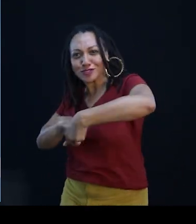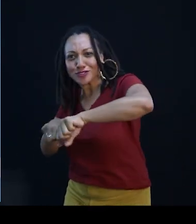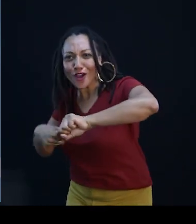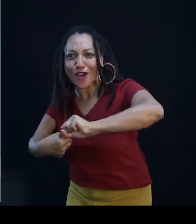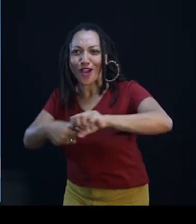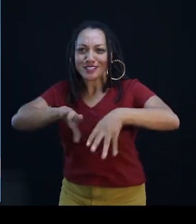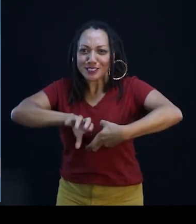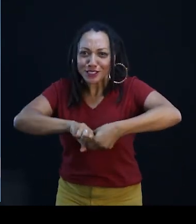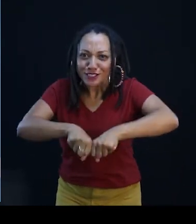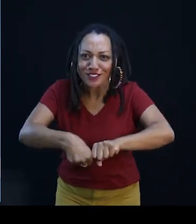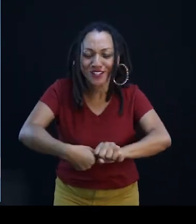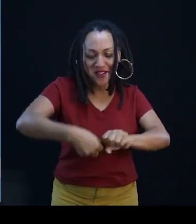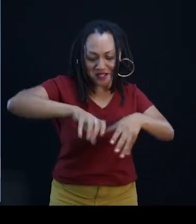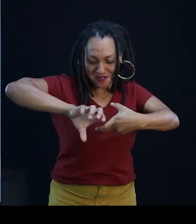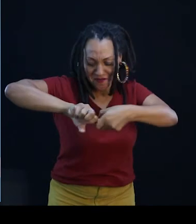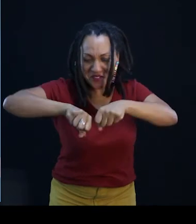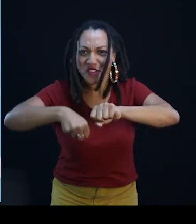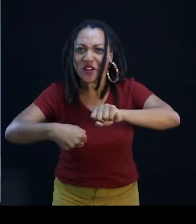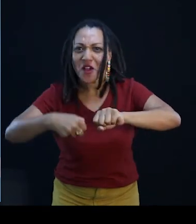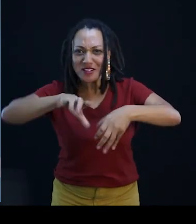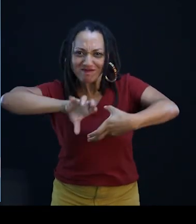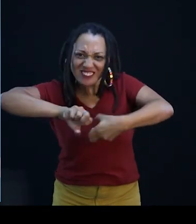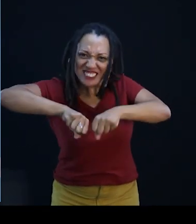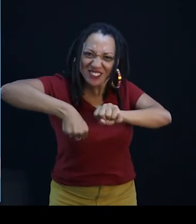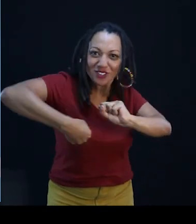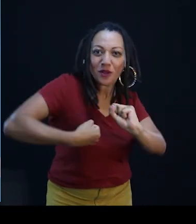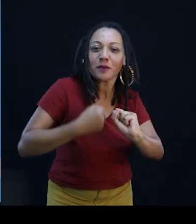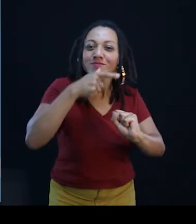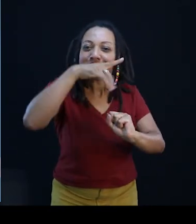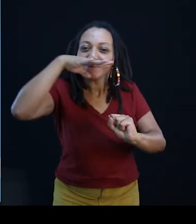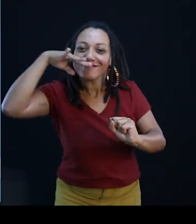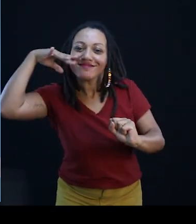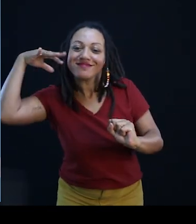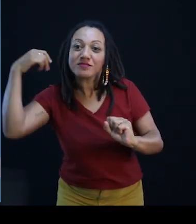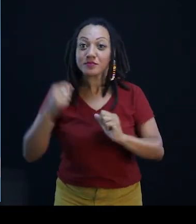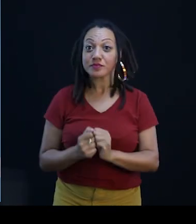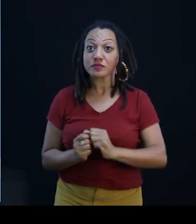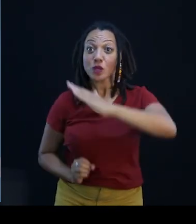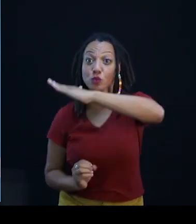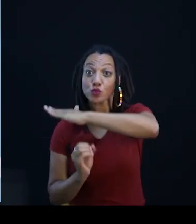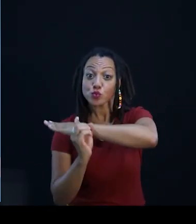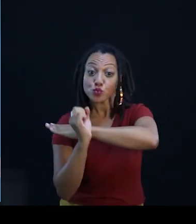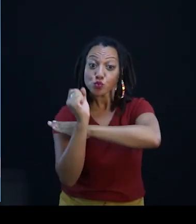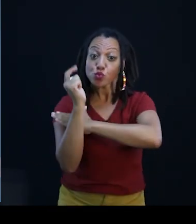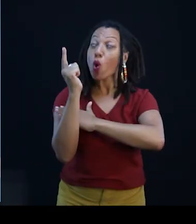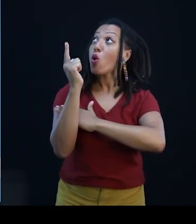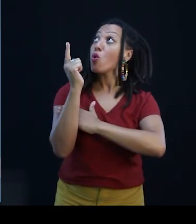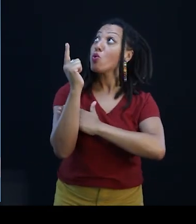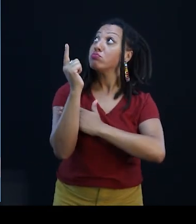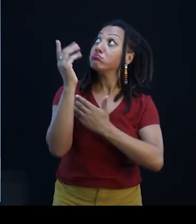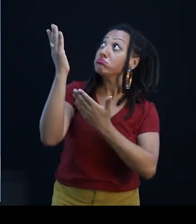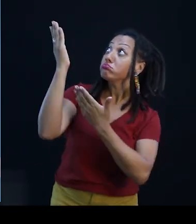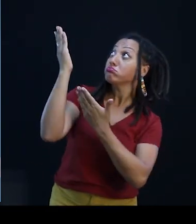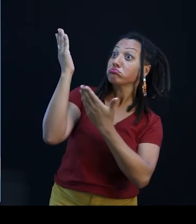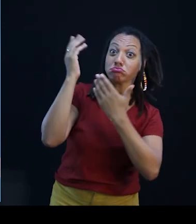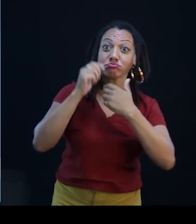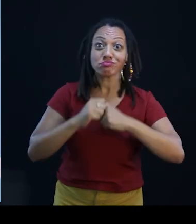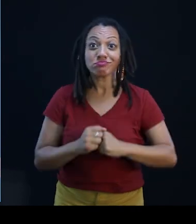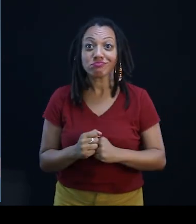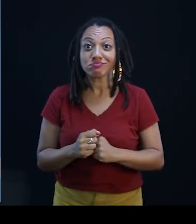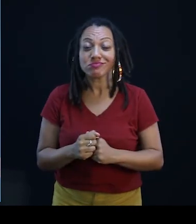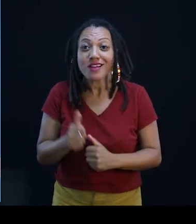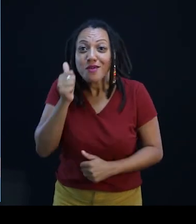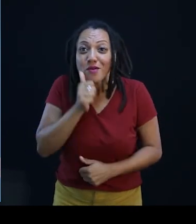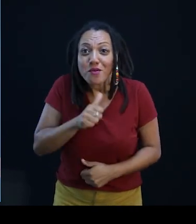Torce, torce, lavadeira. Quanto mais torce, mais cheira. E o sol vem nascendo ali. Eu vi